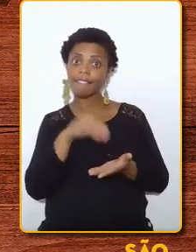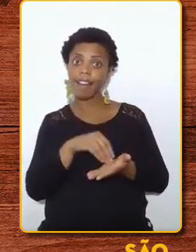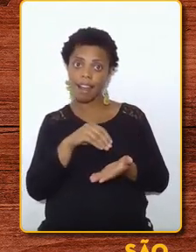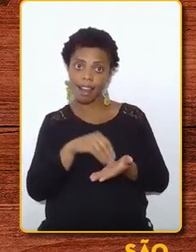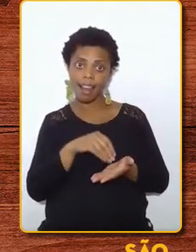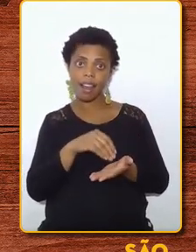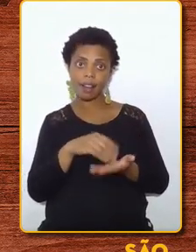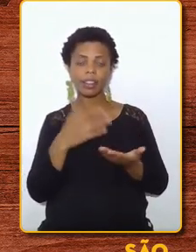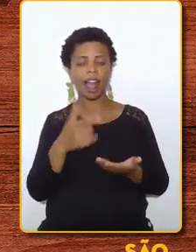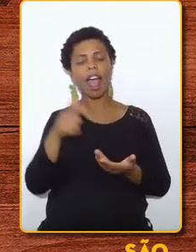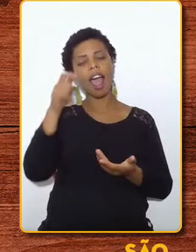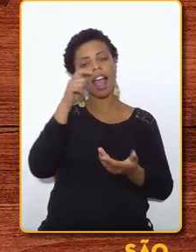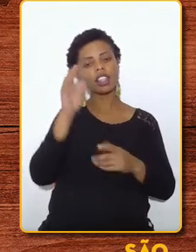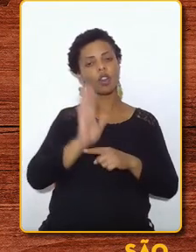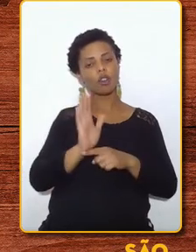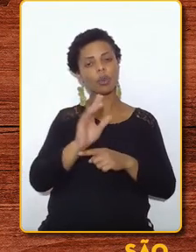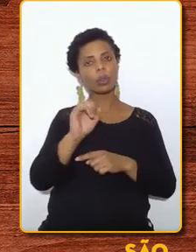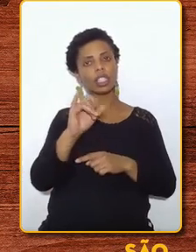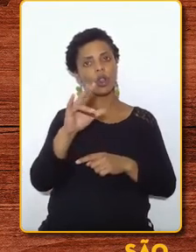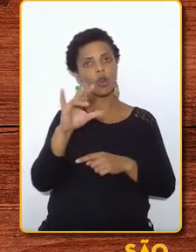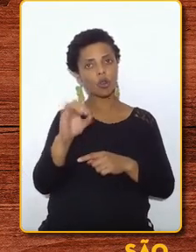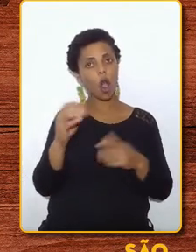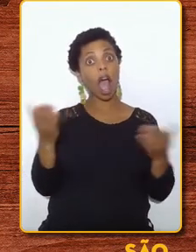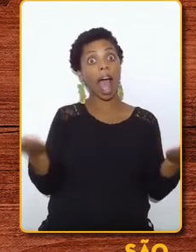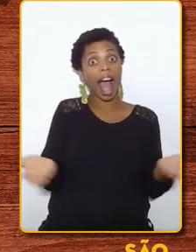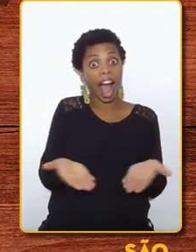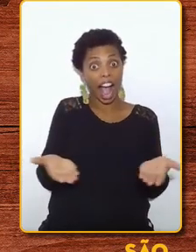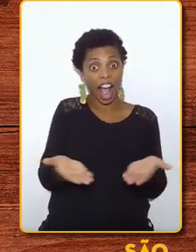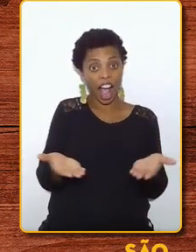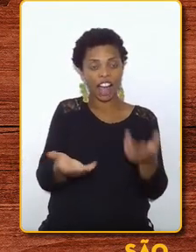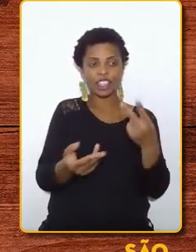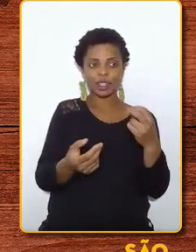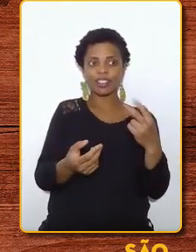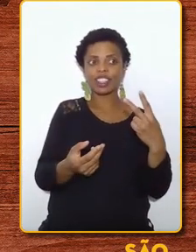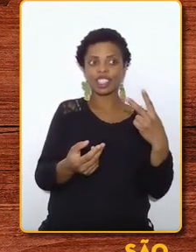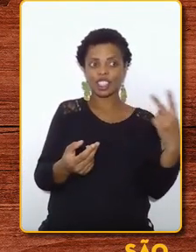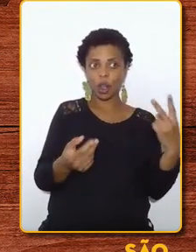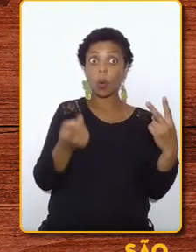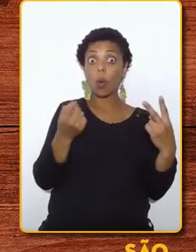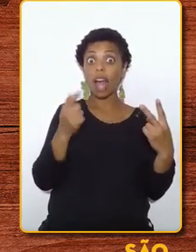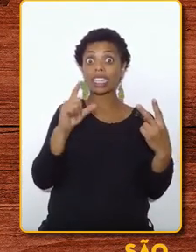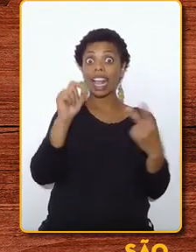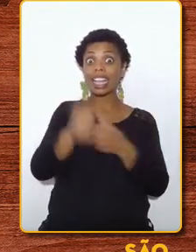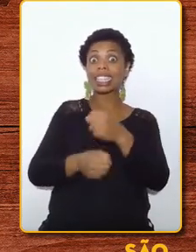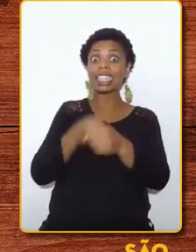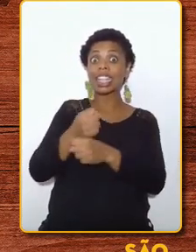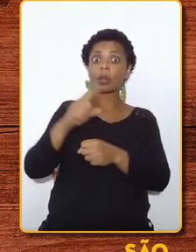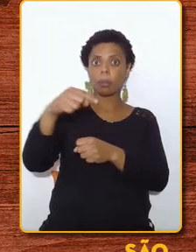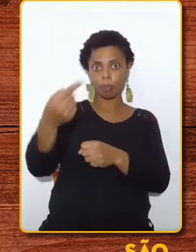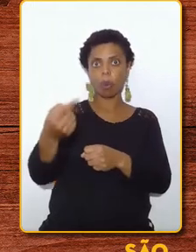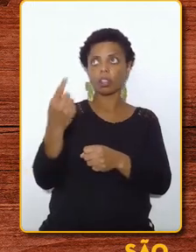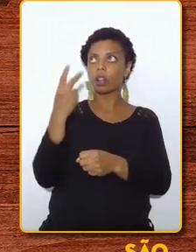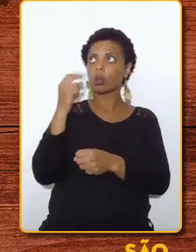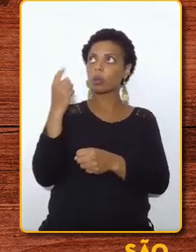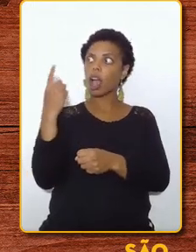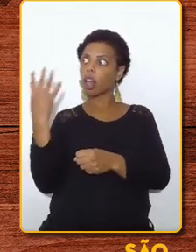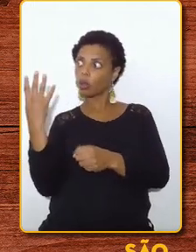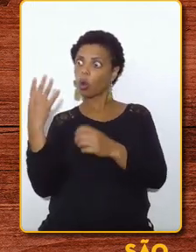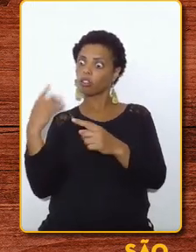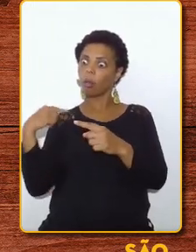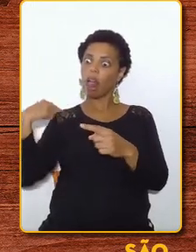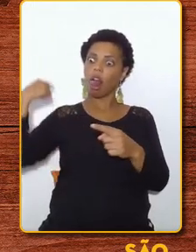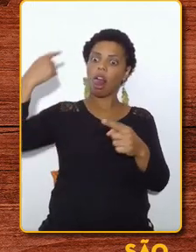do Silvio agora, né, de quase 10 anos depois, 8 anos depois, e piorou